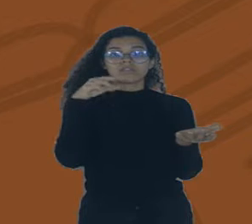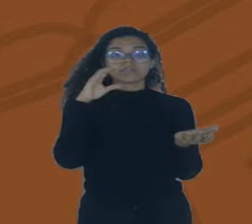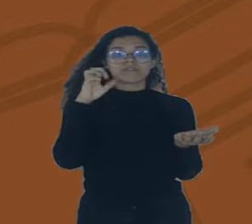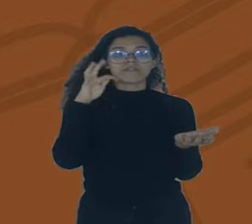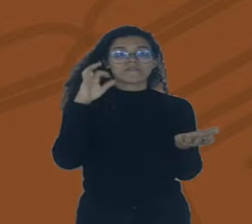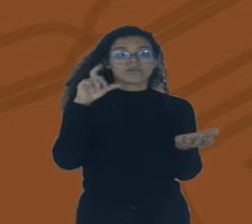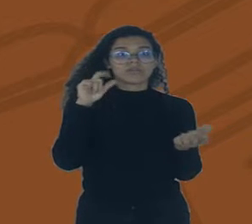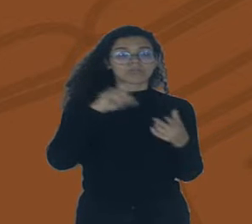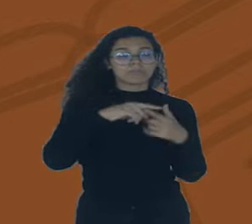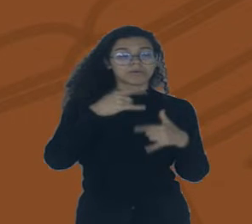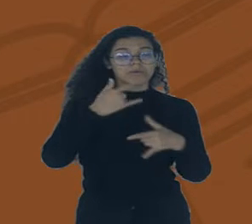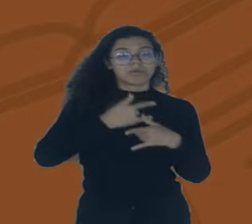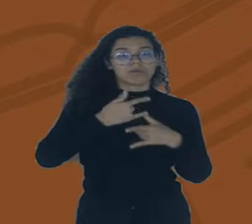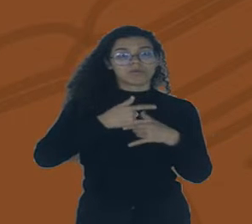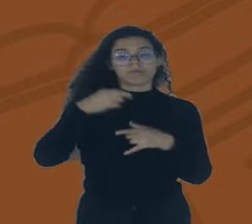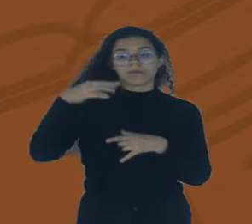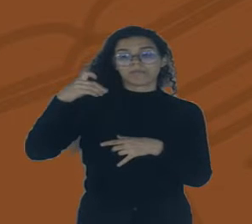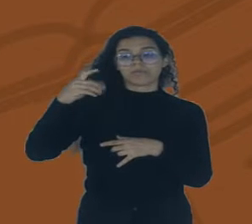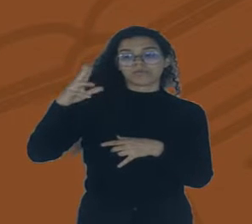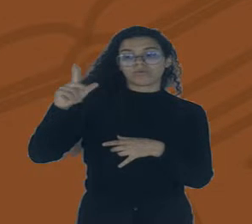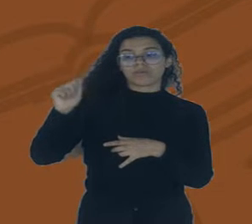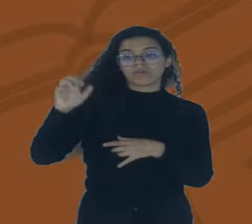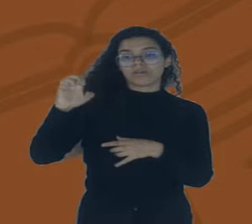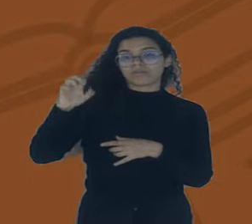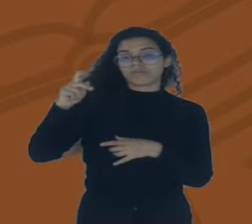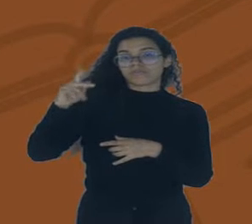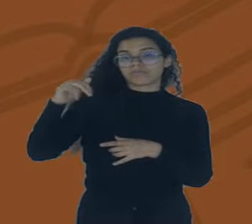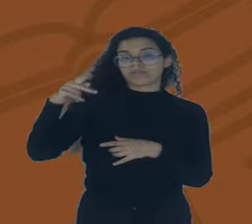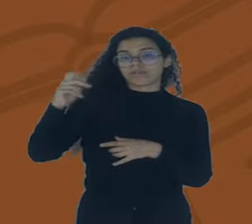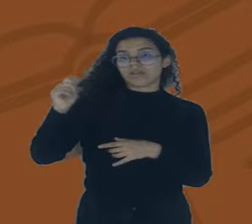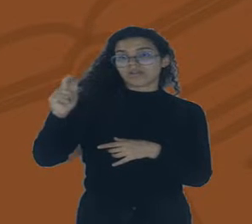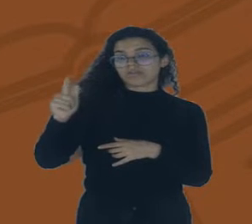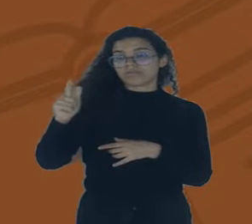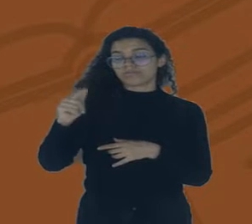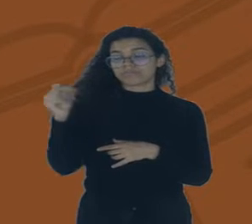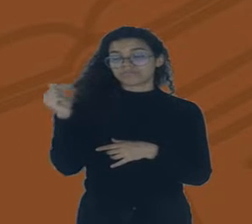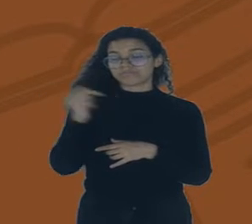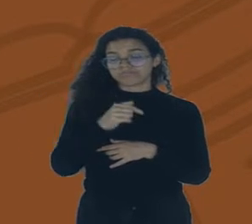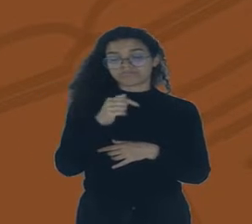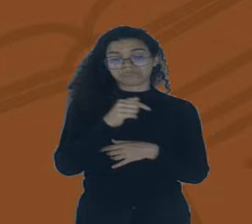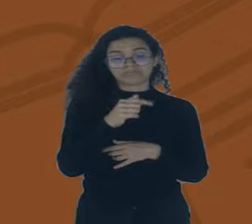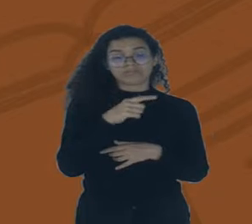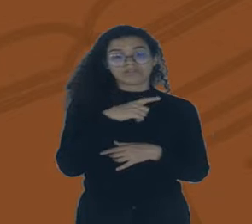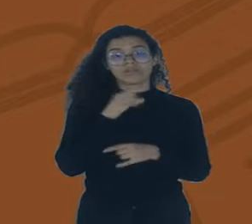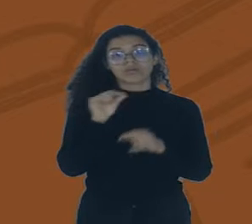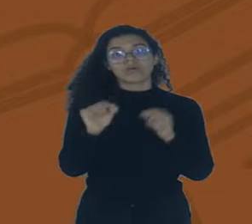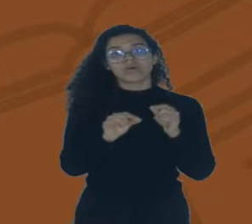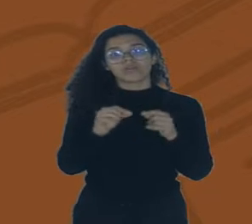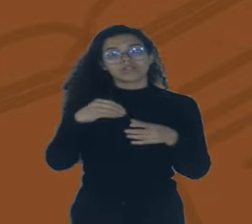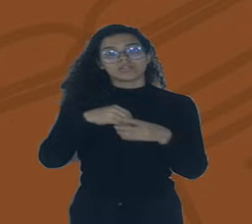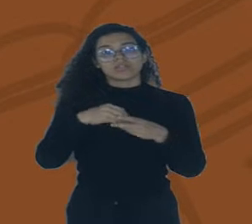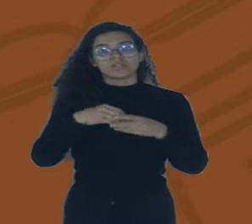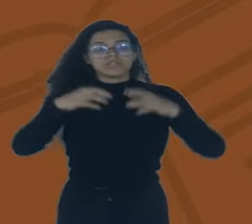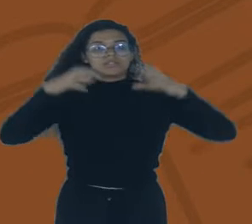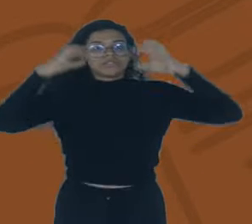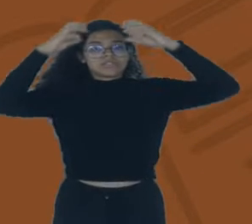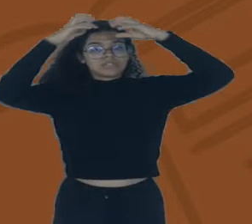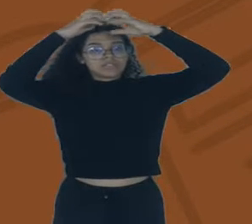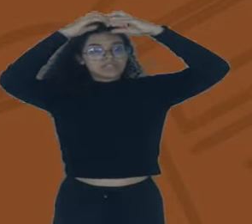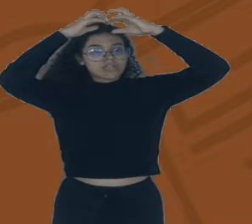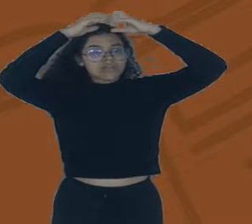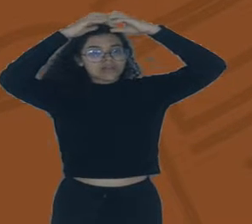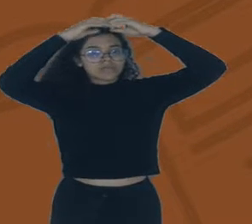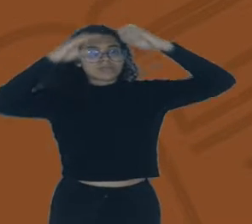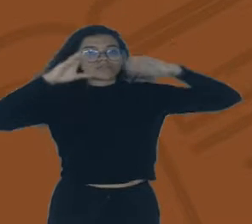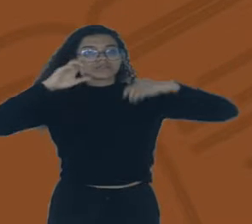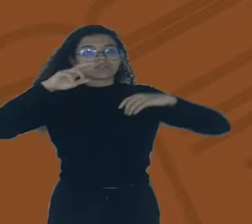espinhal. Nós vimos que o encéfalo, ele tem aí, engloba o cérebro, o cerebelo,